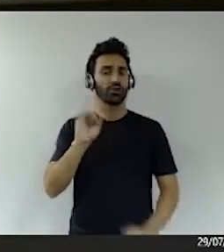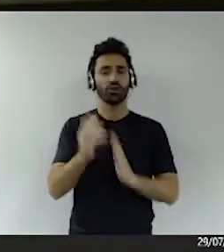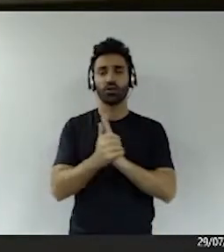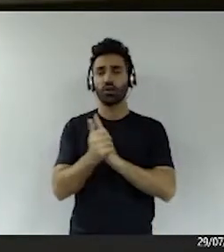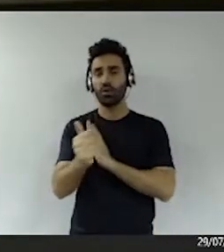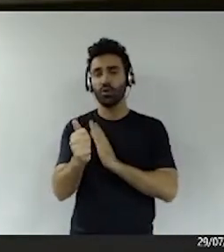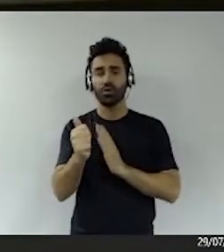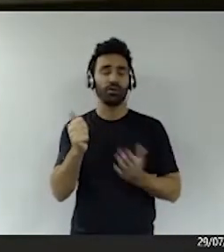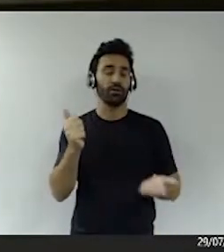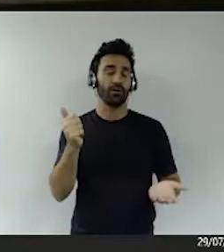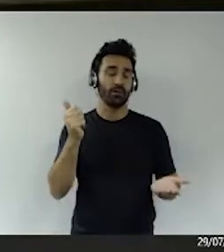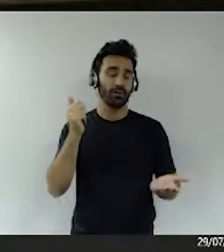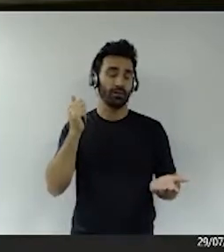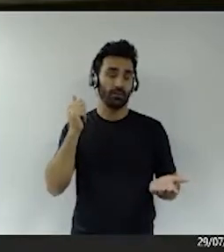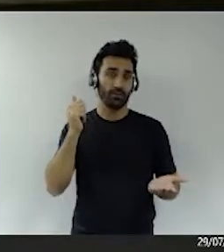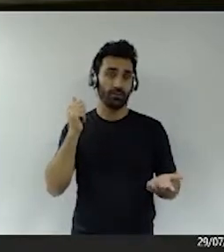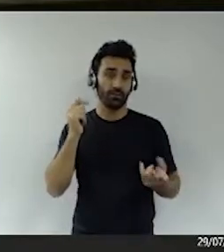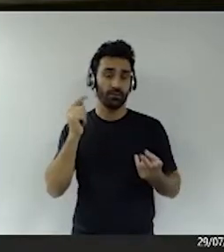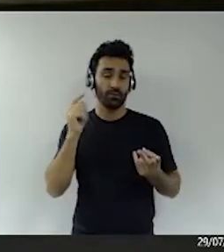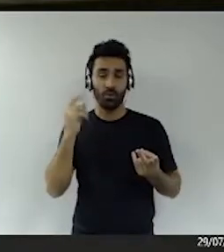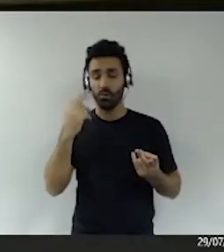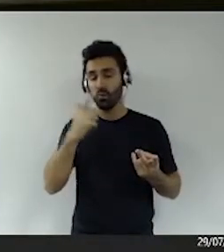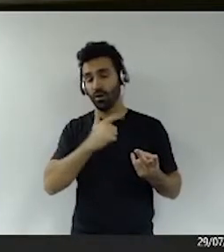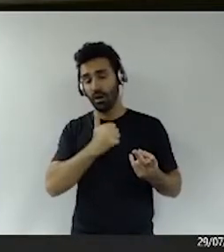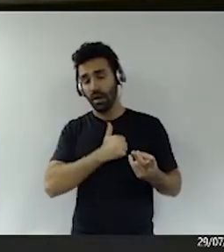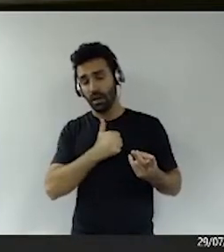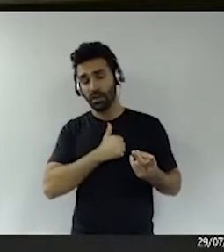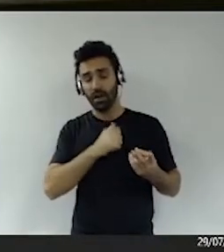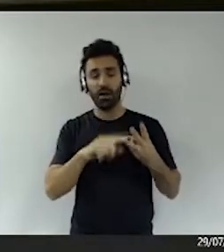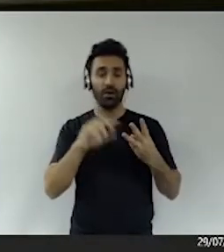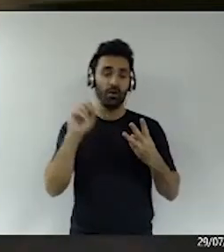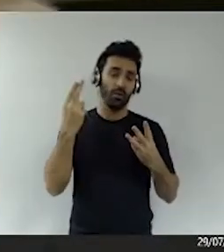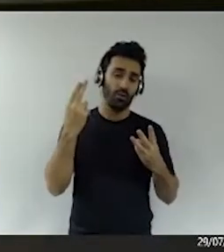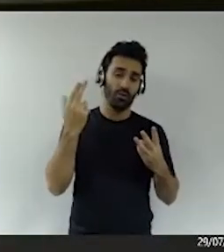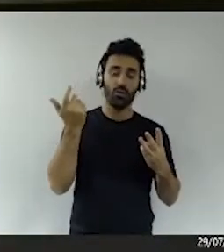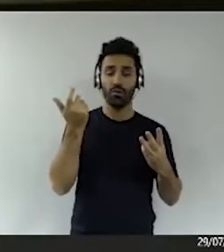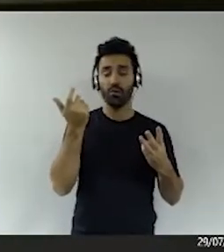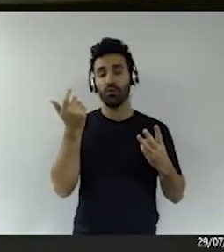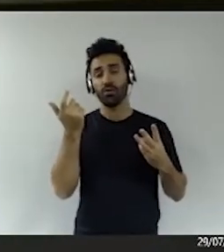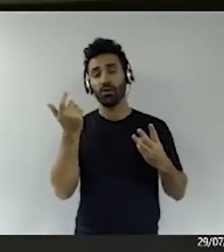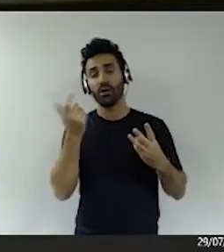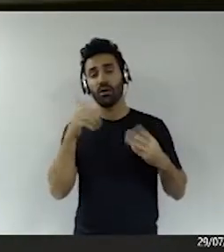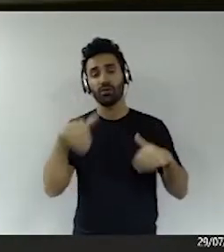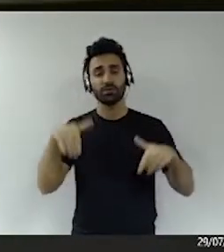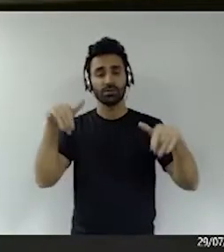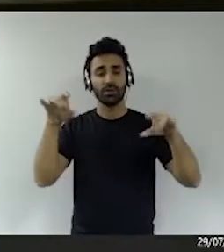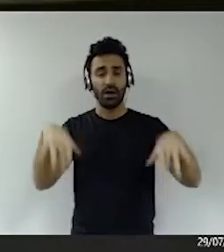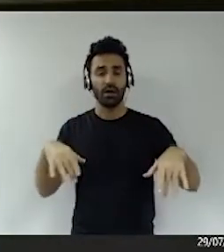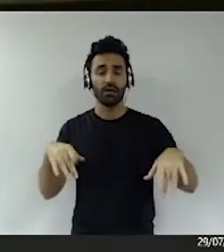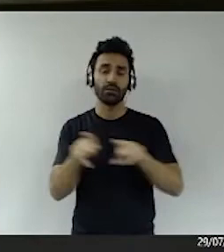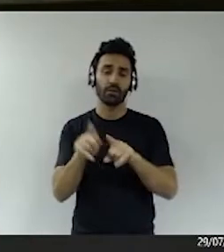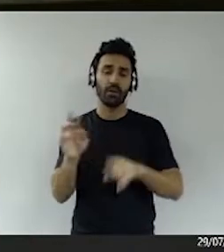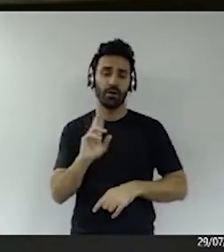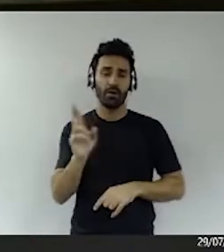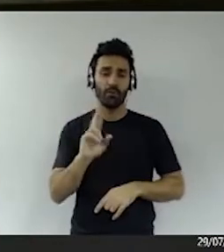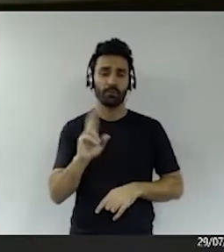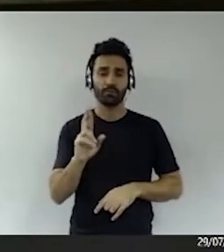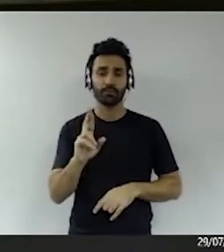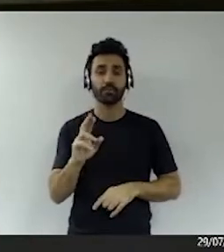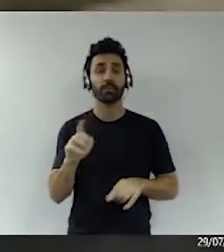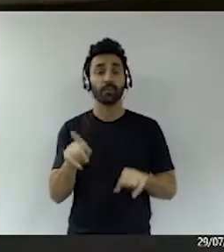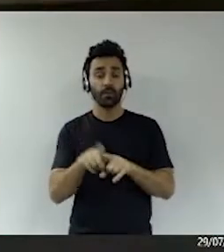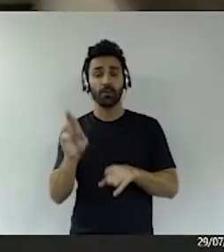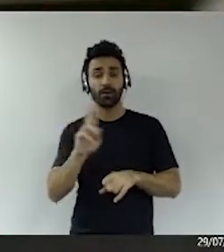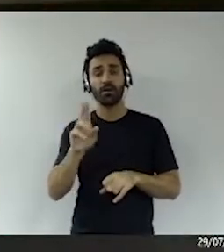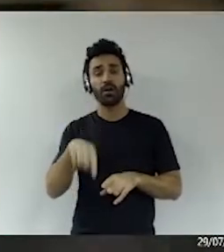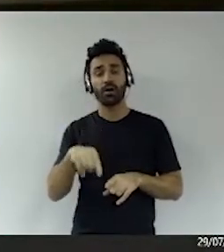dólar canadense, a libra esterlina, o dólar australiano e o real. O real também é uma moeda